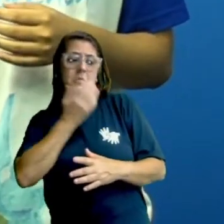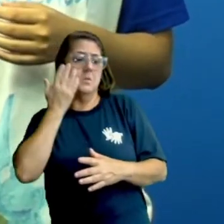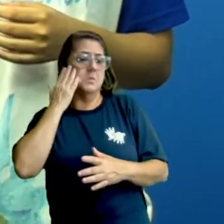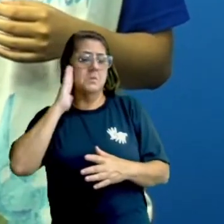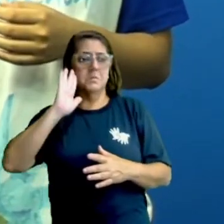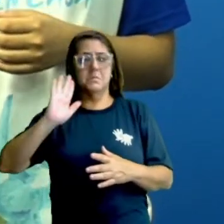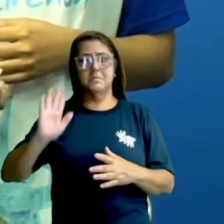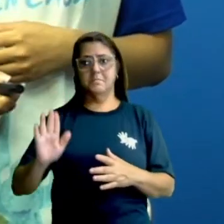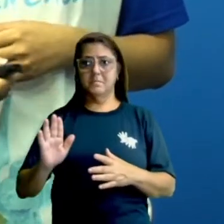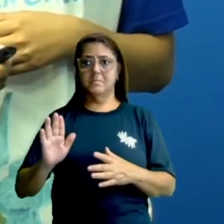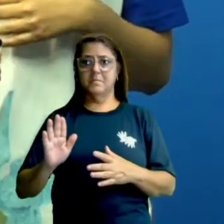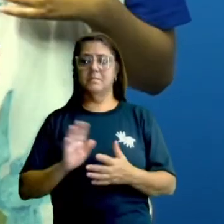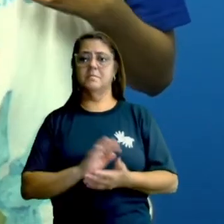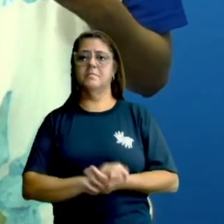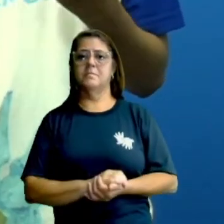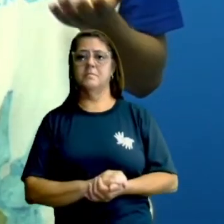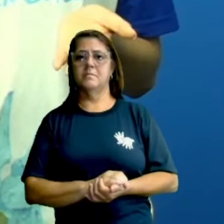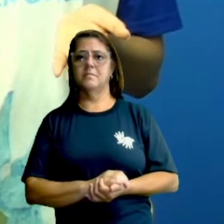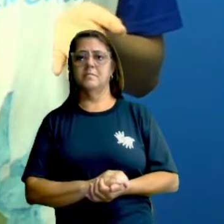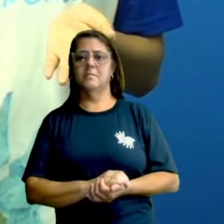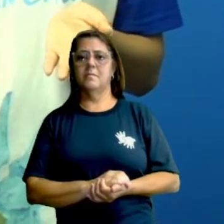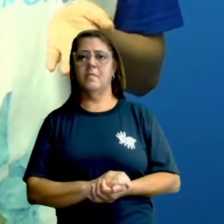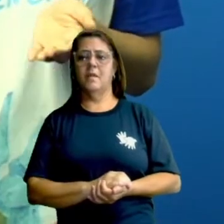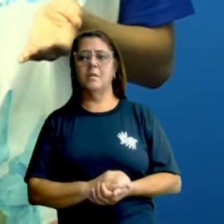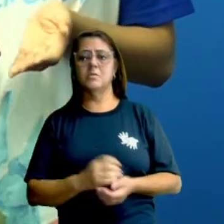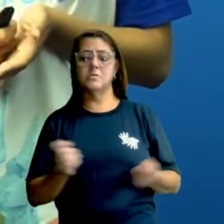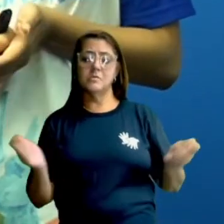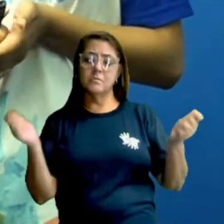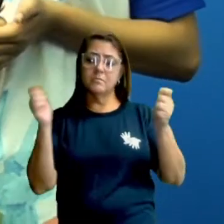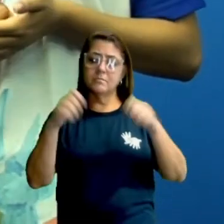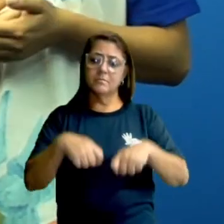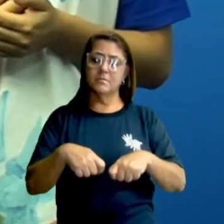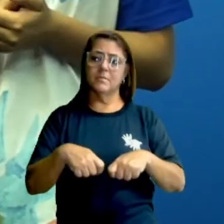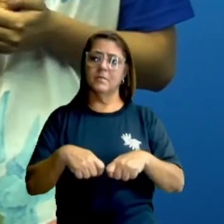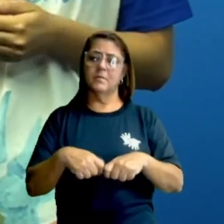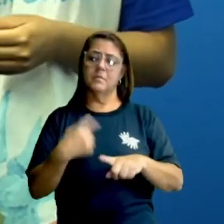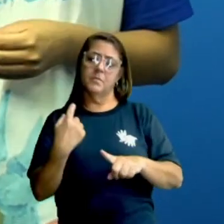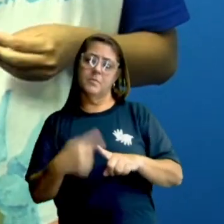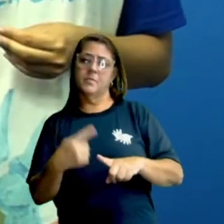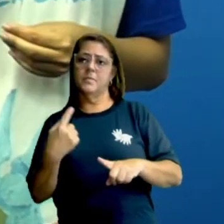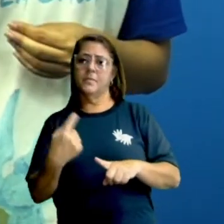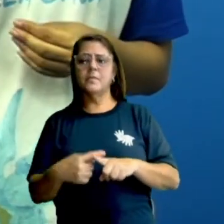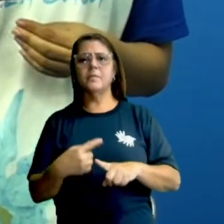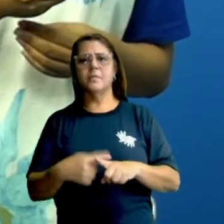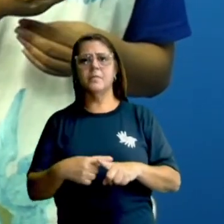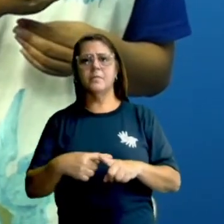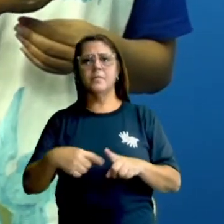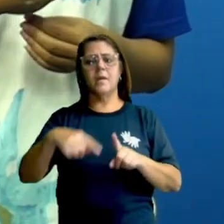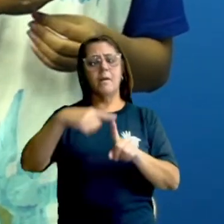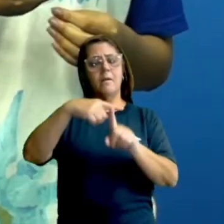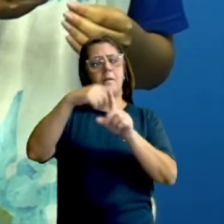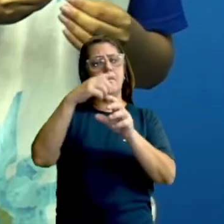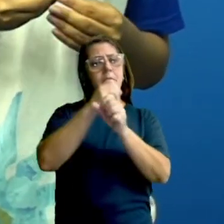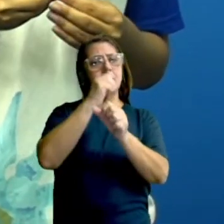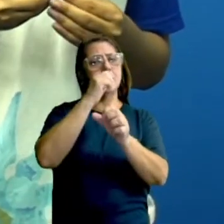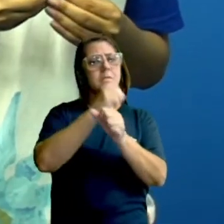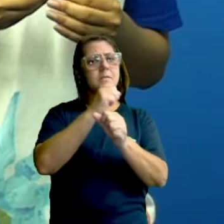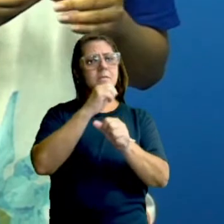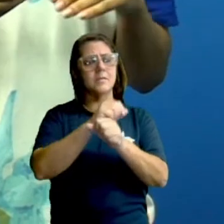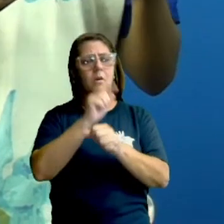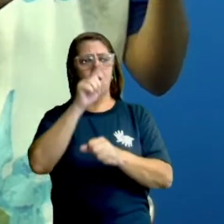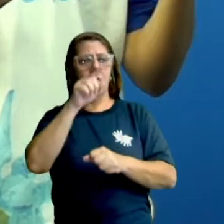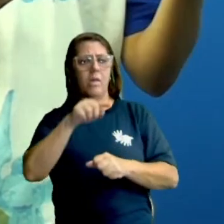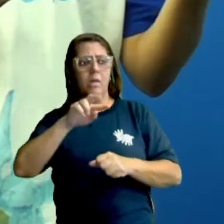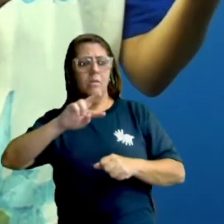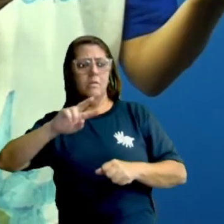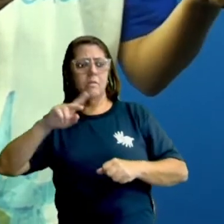não conhecia. Isso só é possível, certo? Porque ó, a adição ela é uma